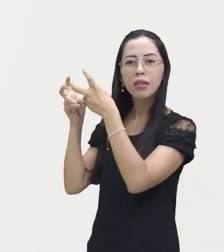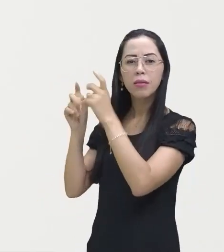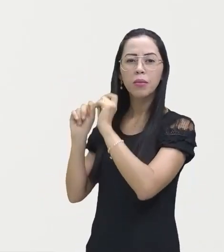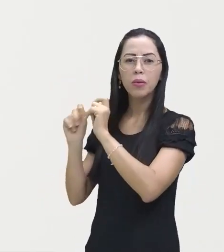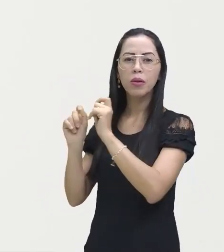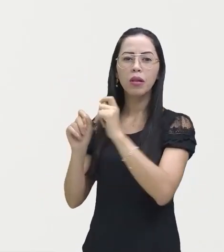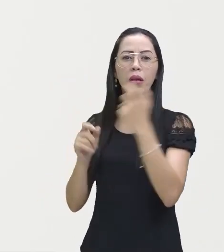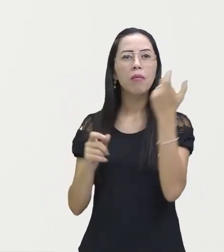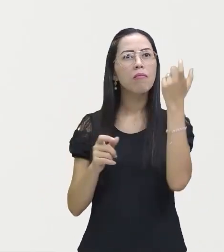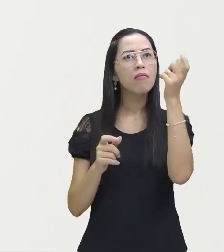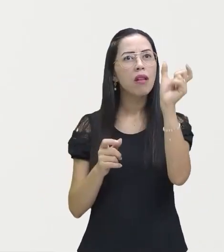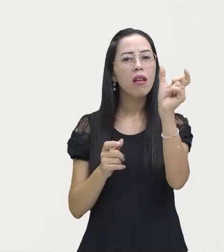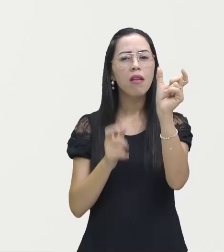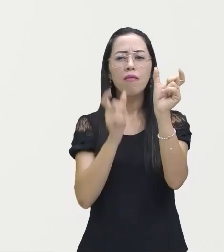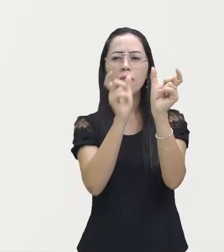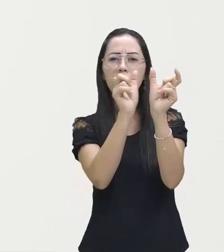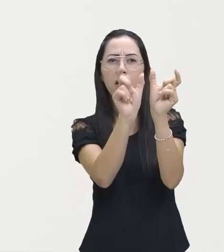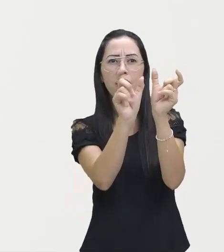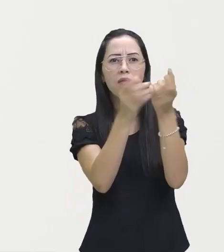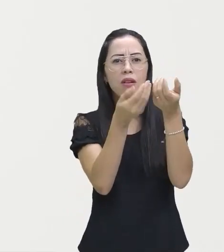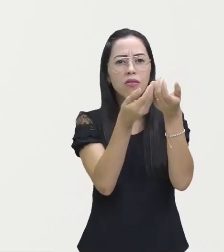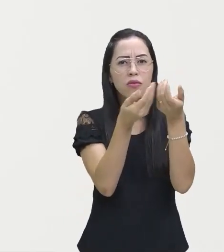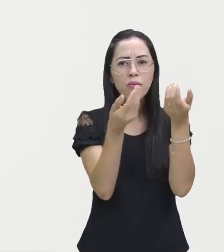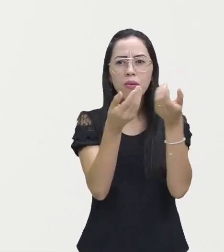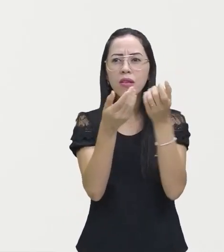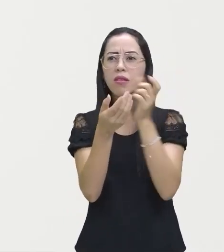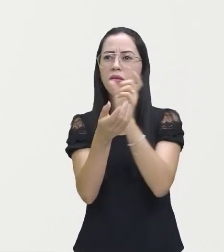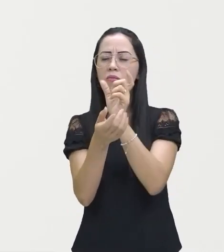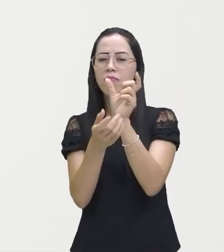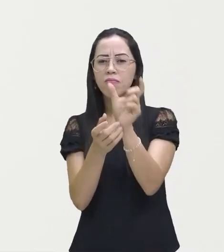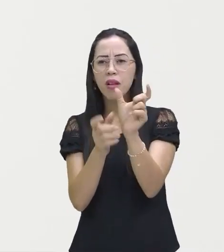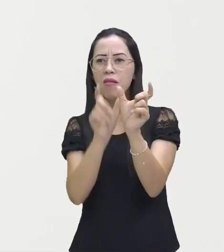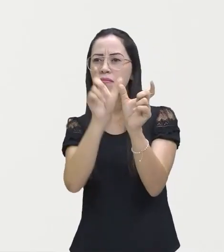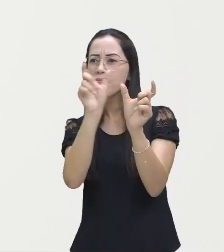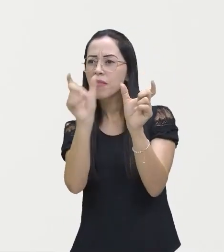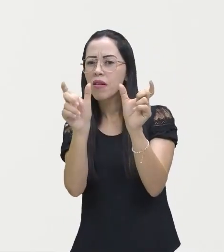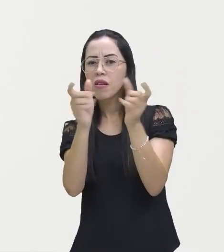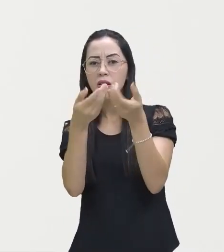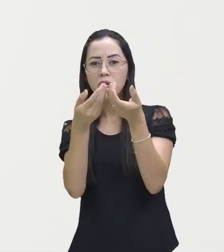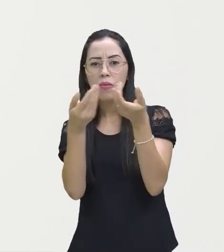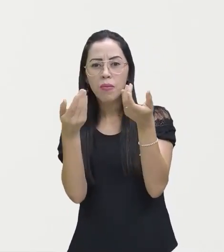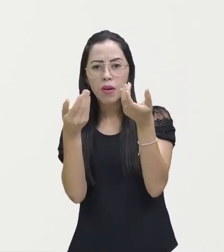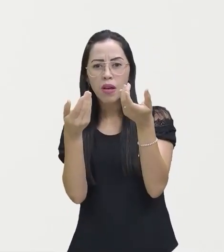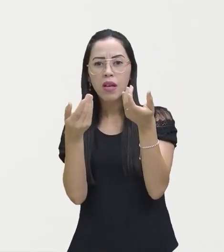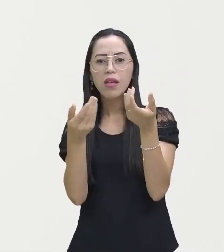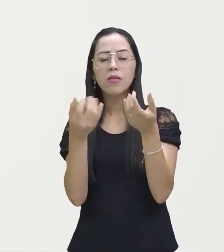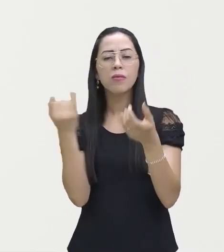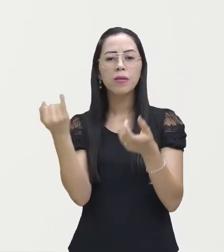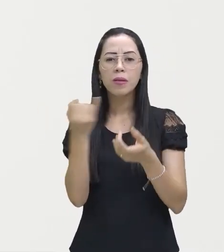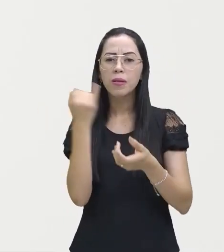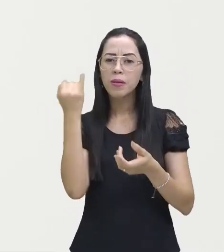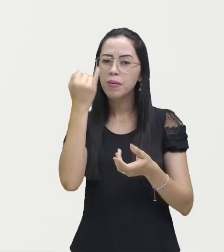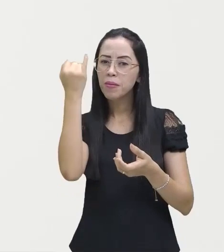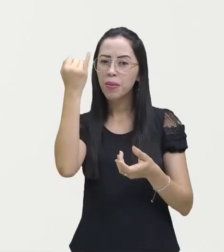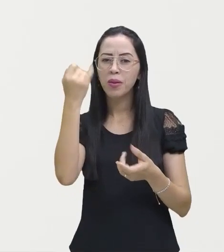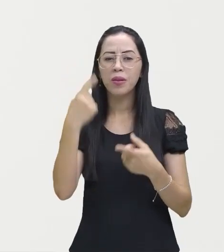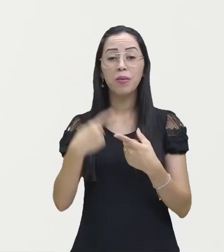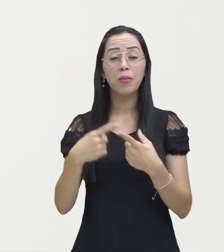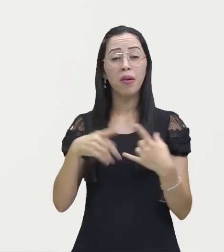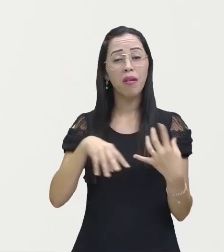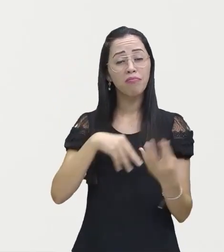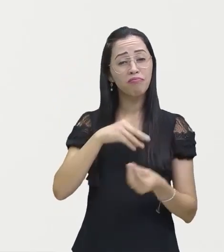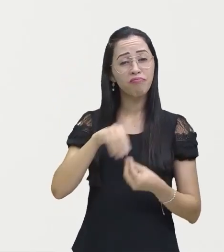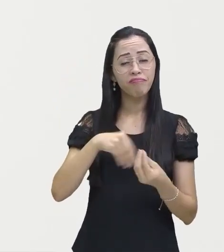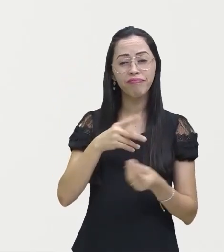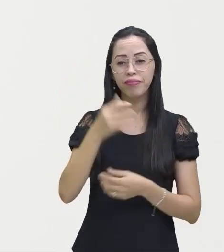tem entre as palavras, para que não fique, como eu falei, misturadas ou aquele